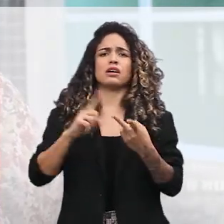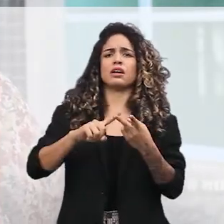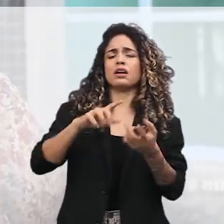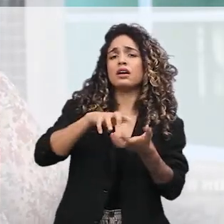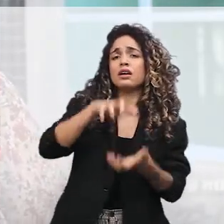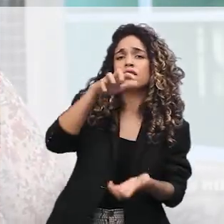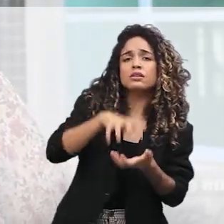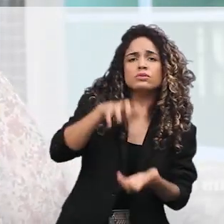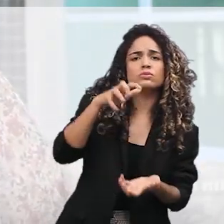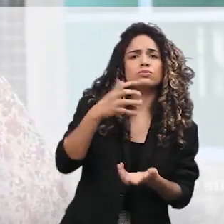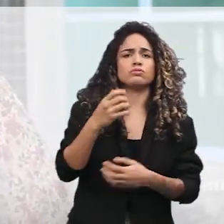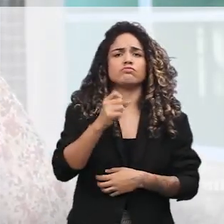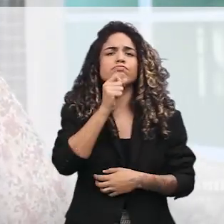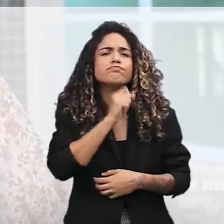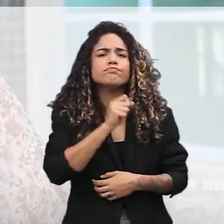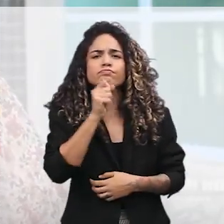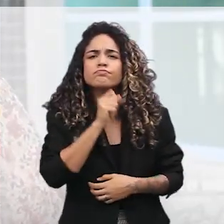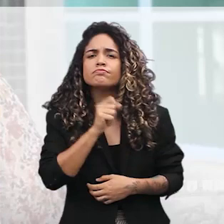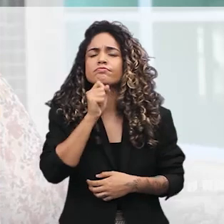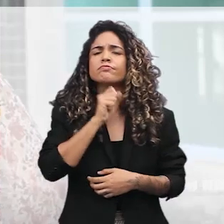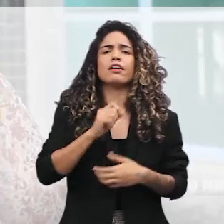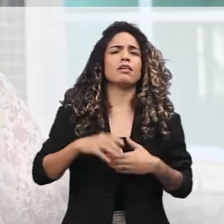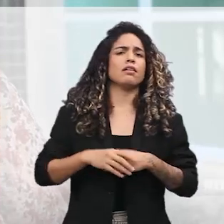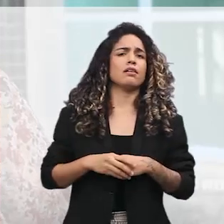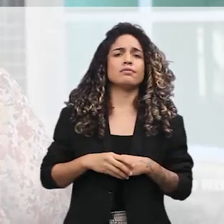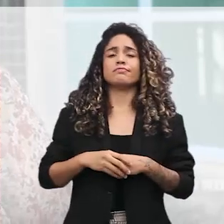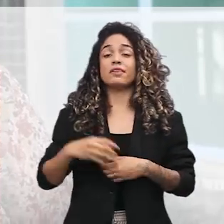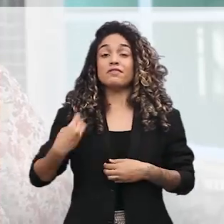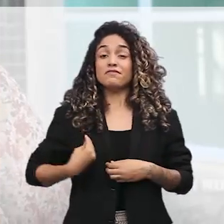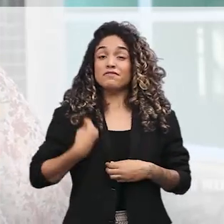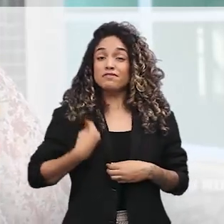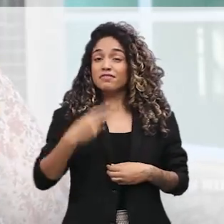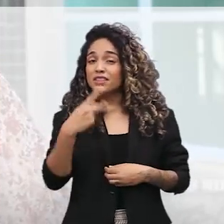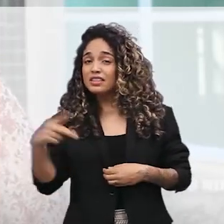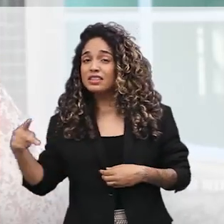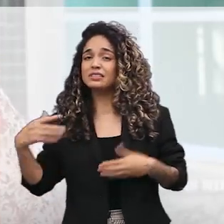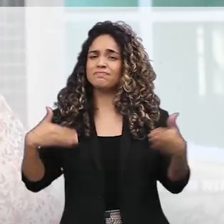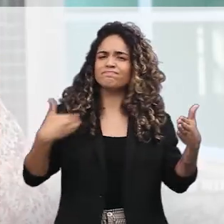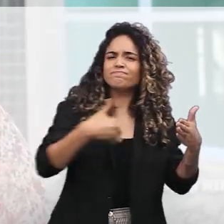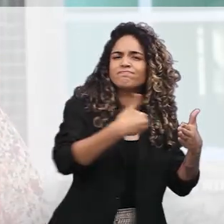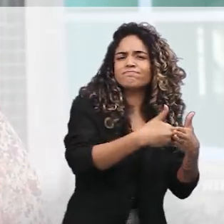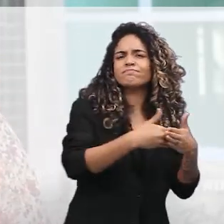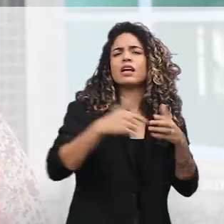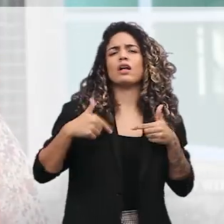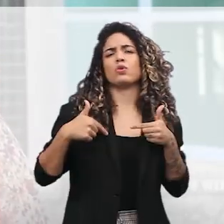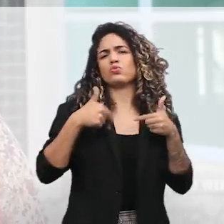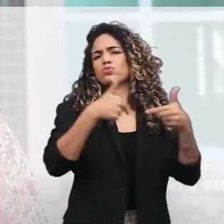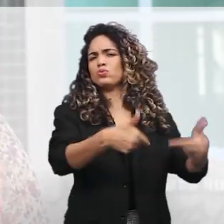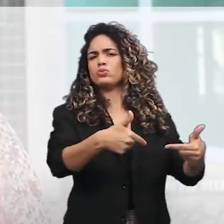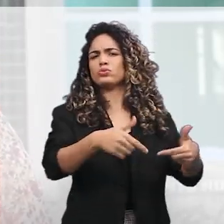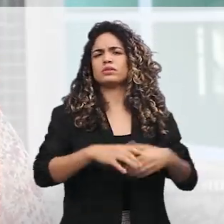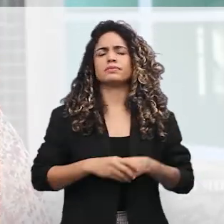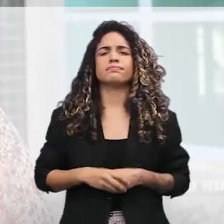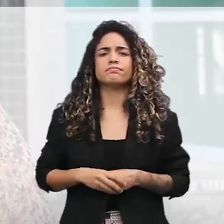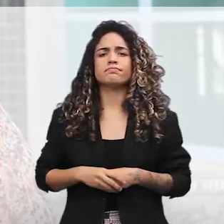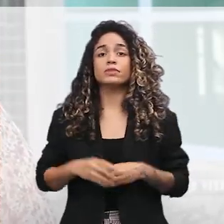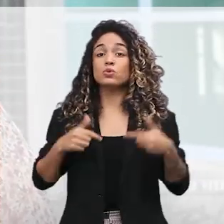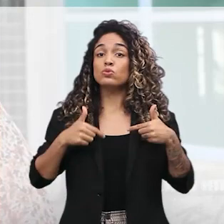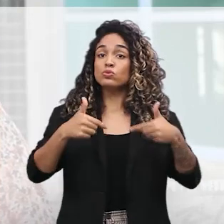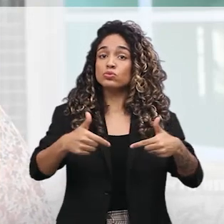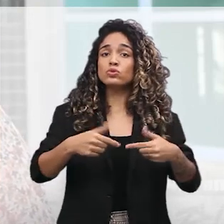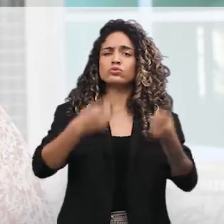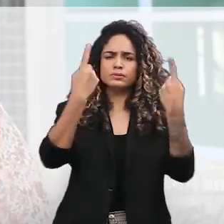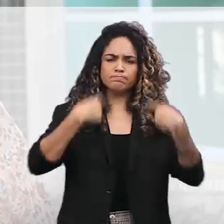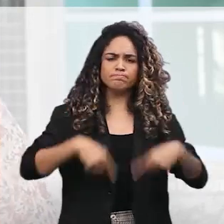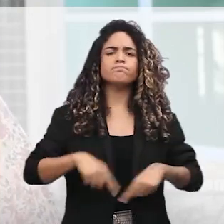infância, seja na vida adulta ou velhice, a vida das mulheres é marcada por muita luta.